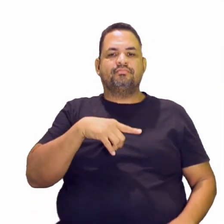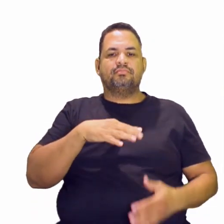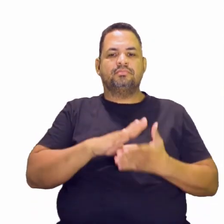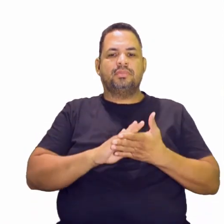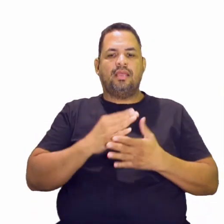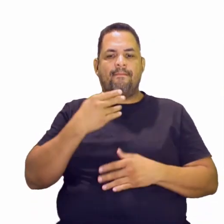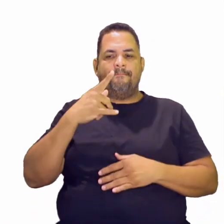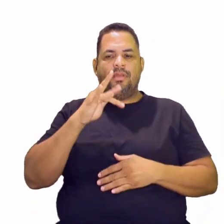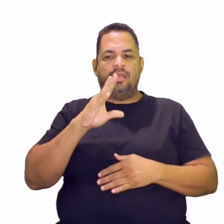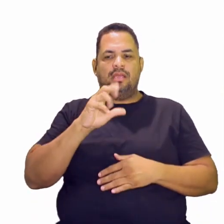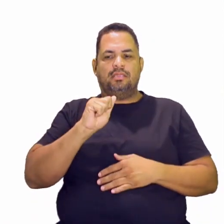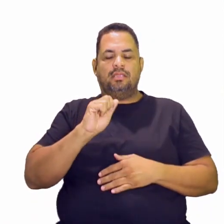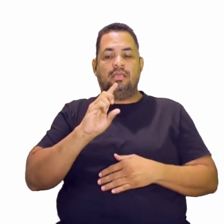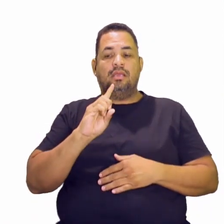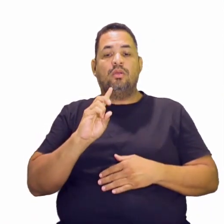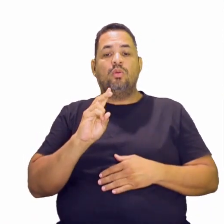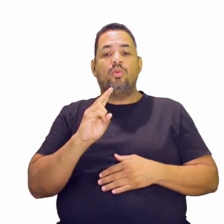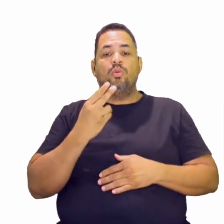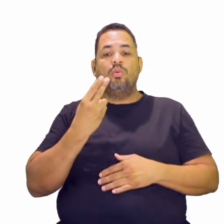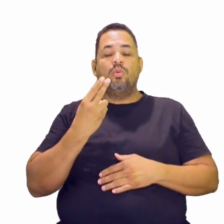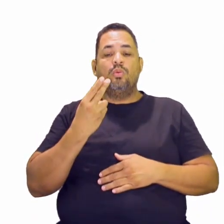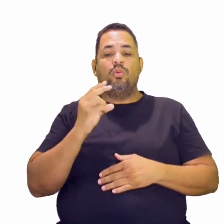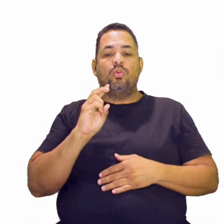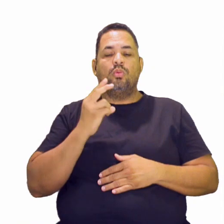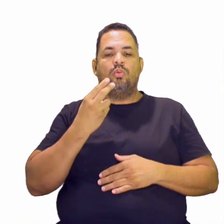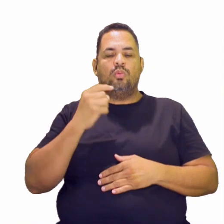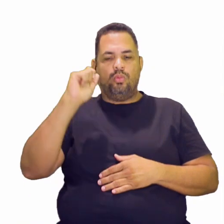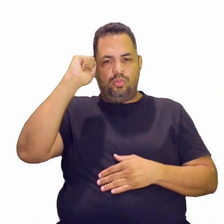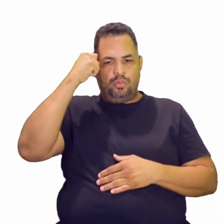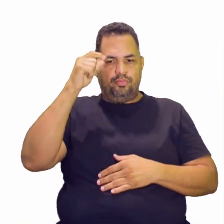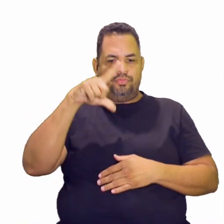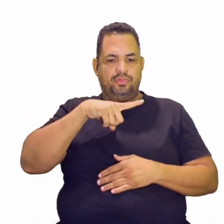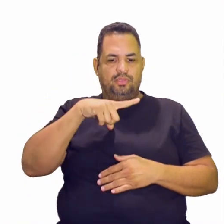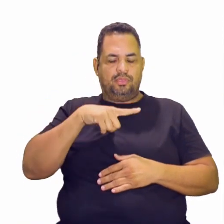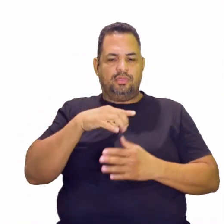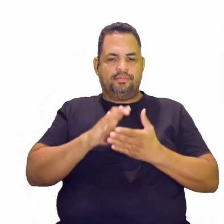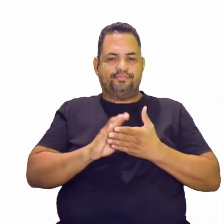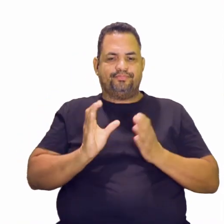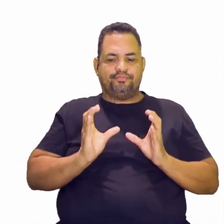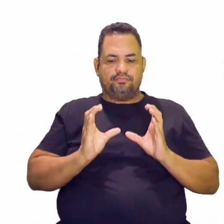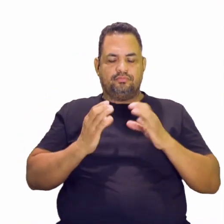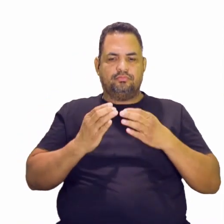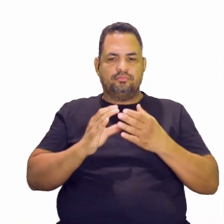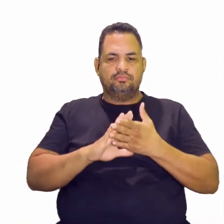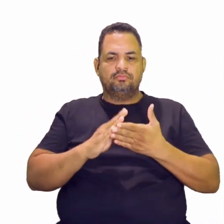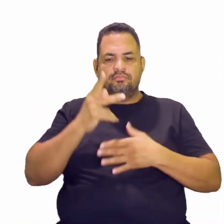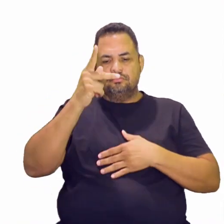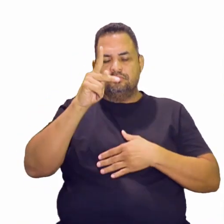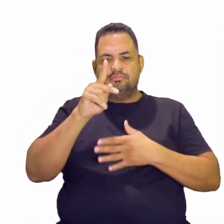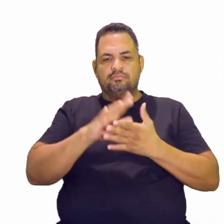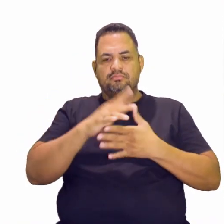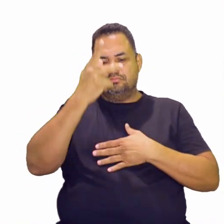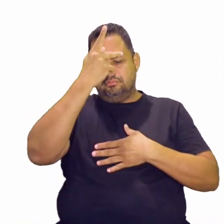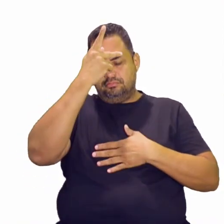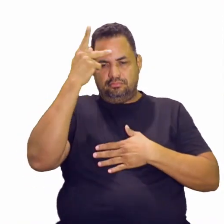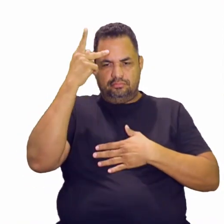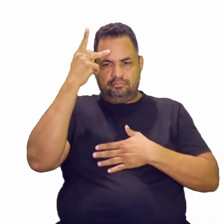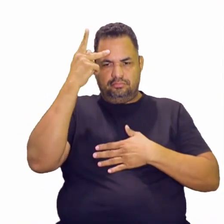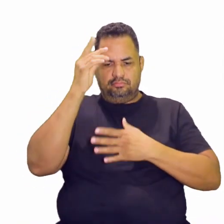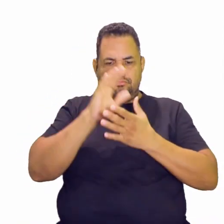ou negra. Porém, há também essa camada de pessoas com